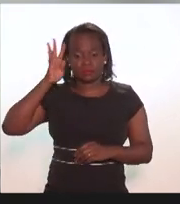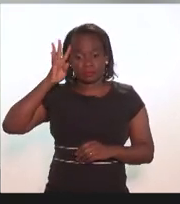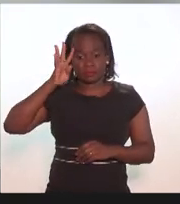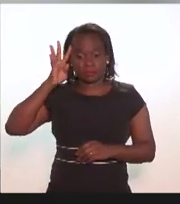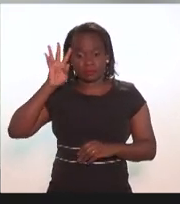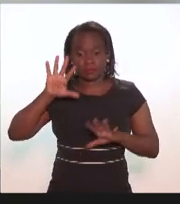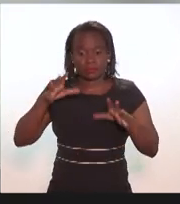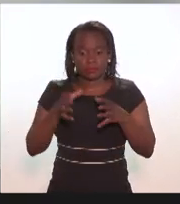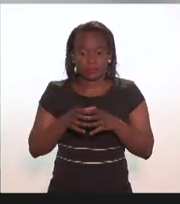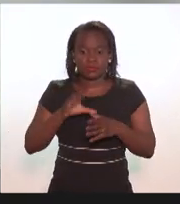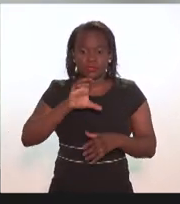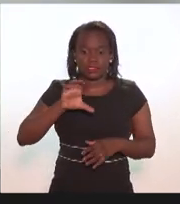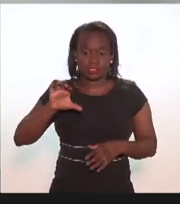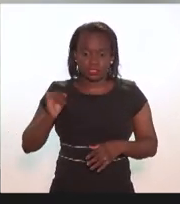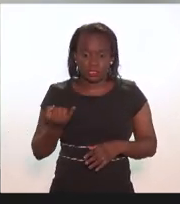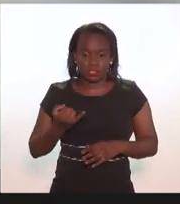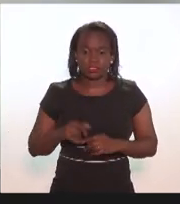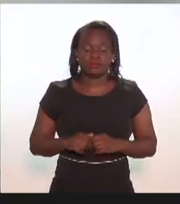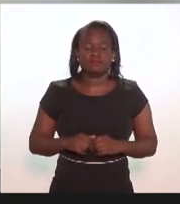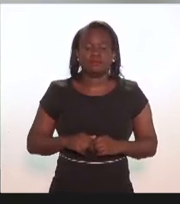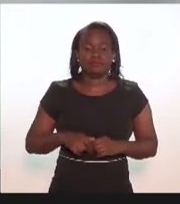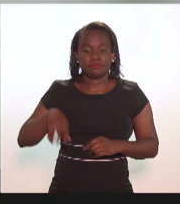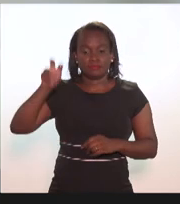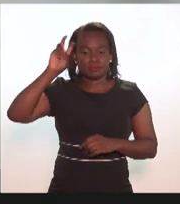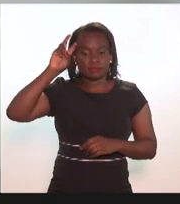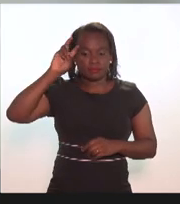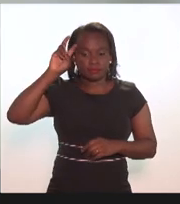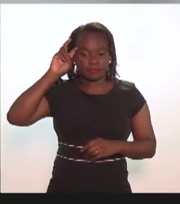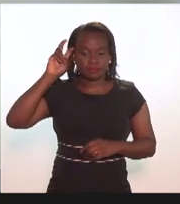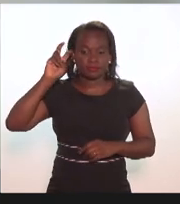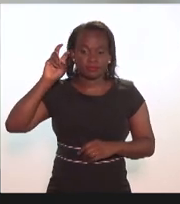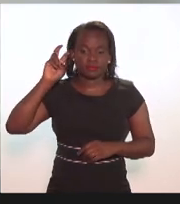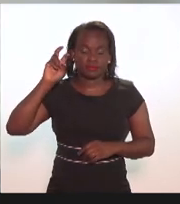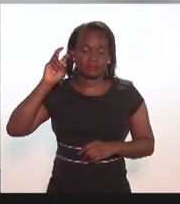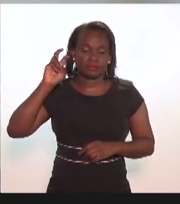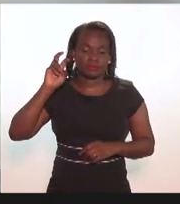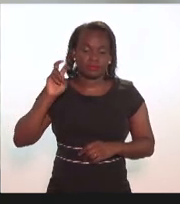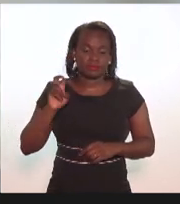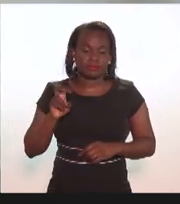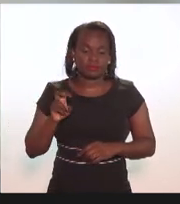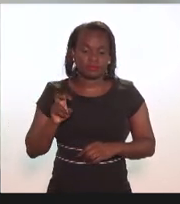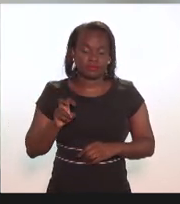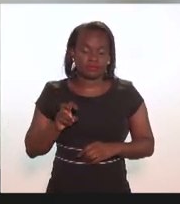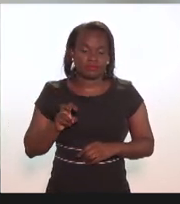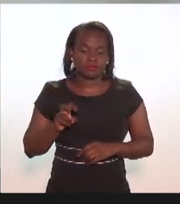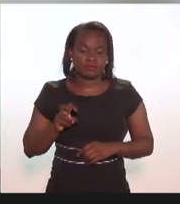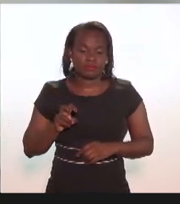Quarta-feira, Comissão de Constituição e Justiça. Quinta-feira,